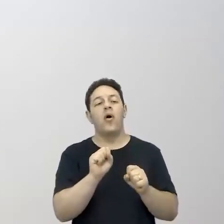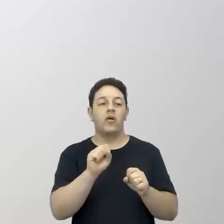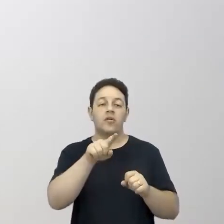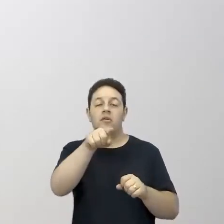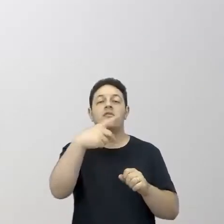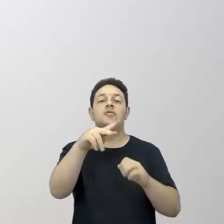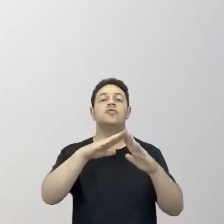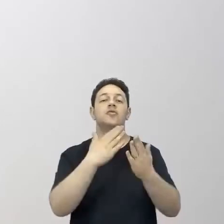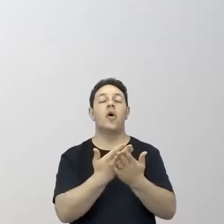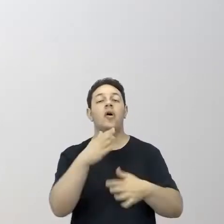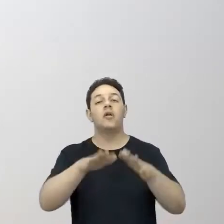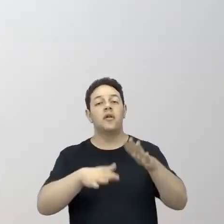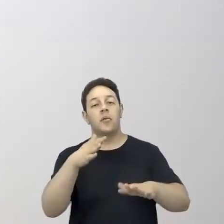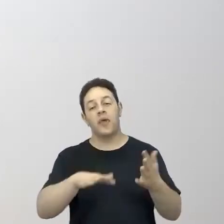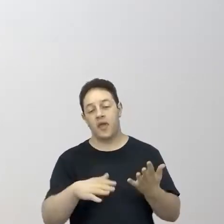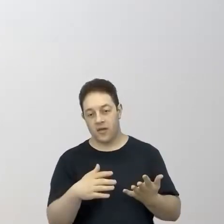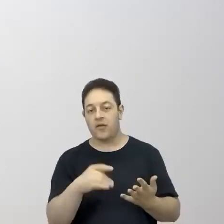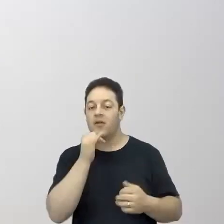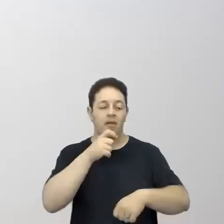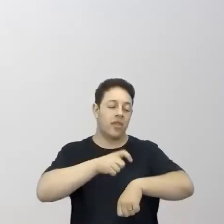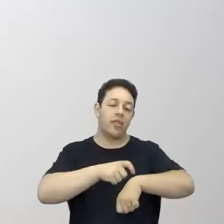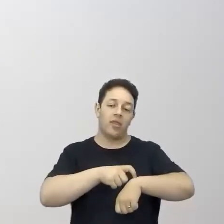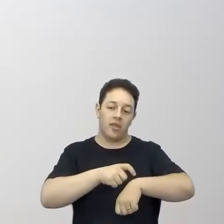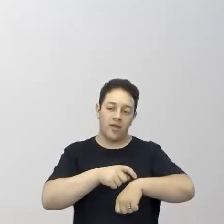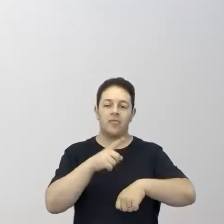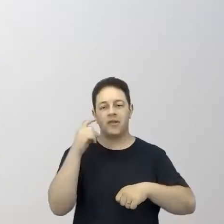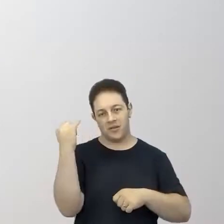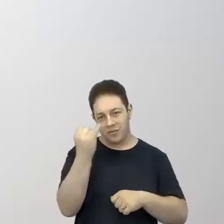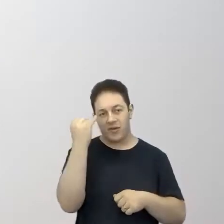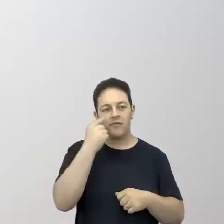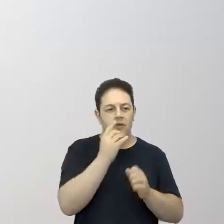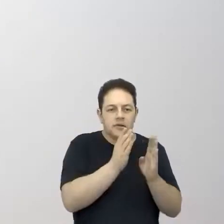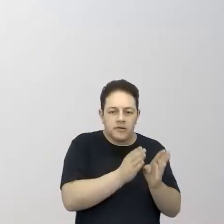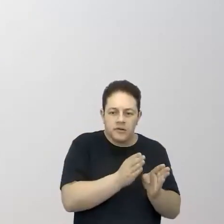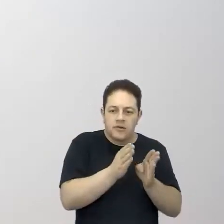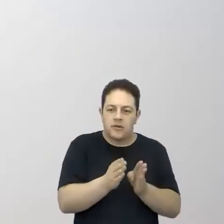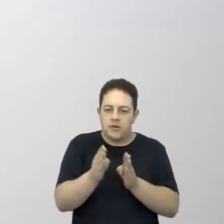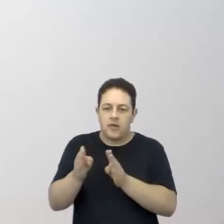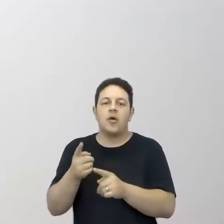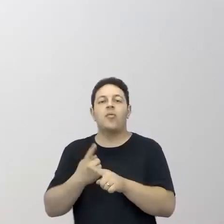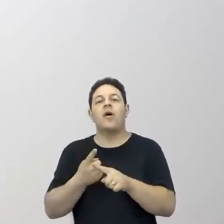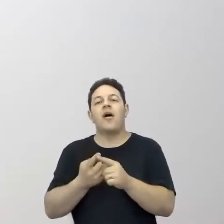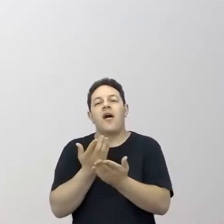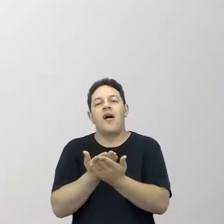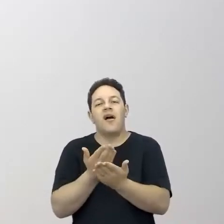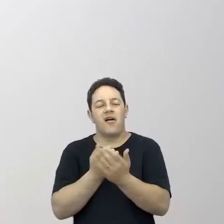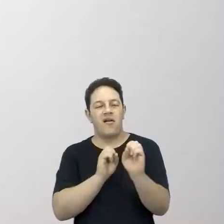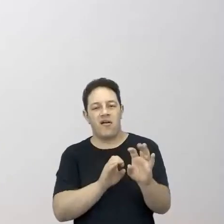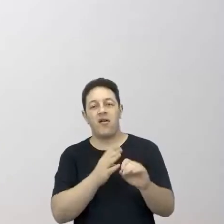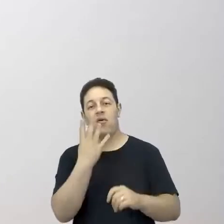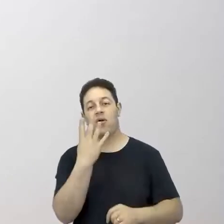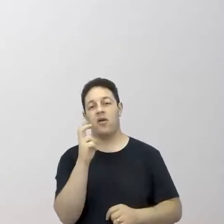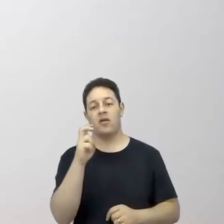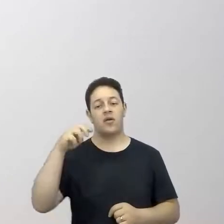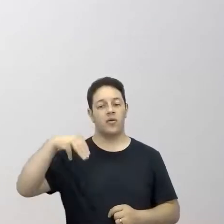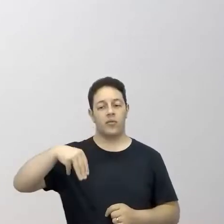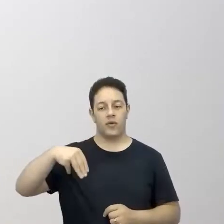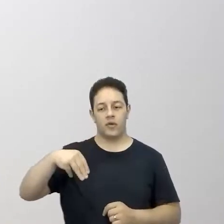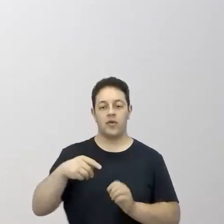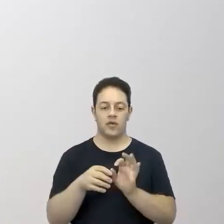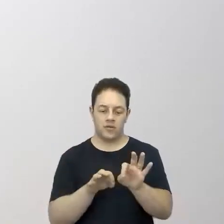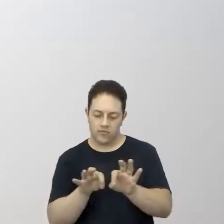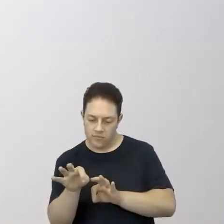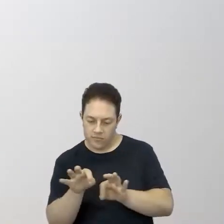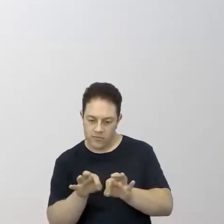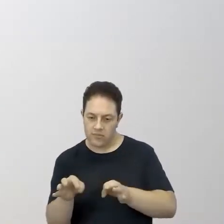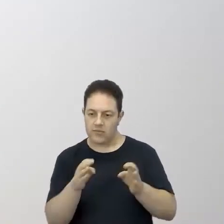né? Porque a questão do tempo ela é muito importante. As aulas têm 45 minutos, e planejando assim